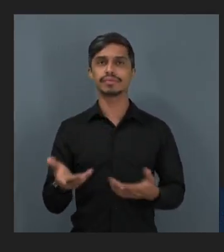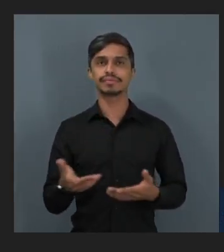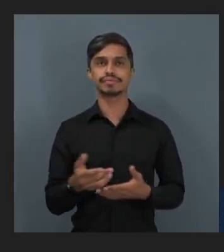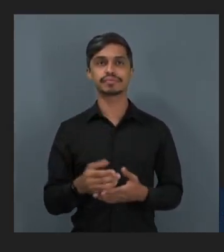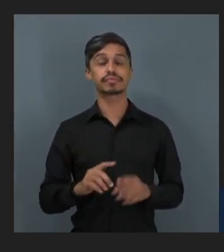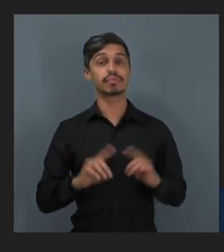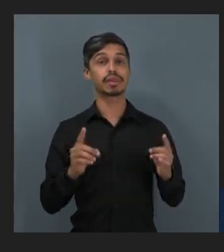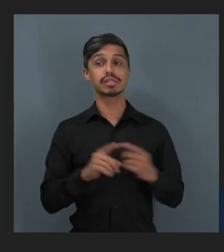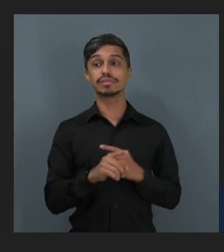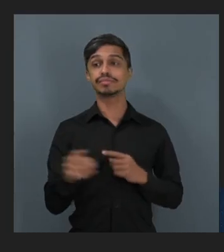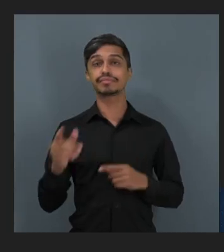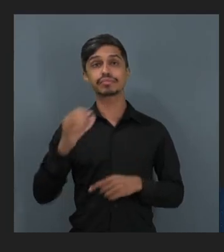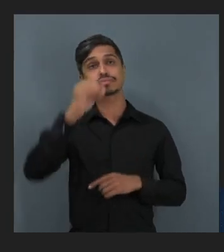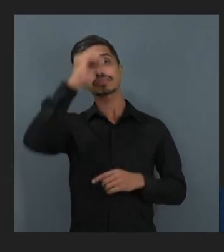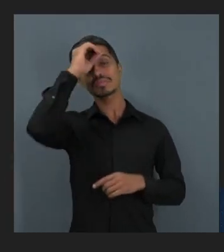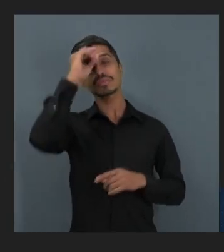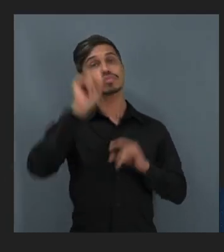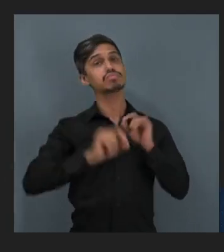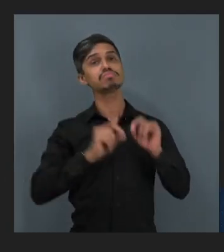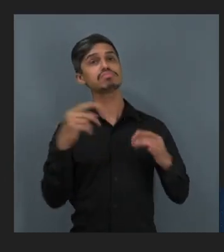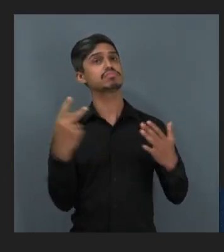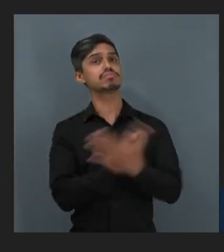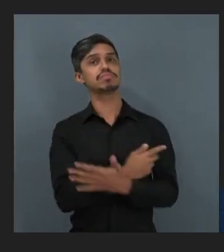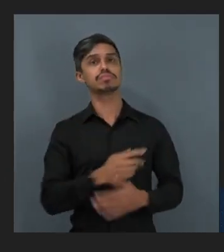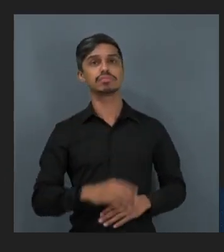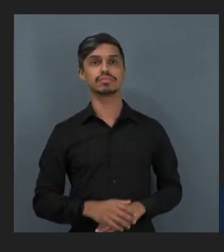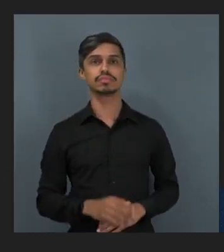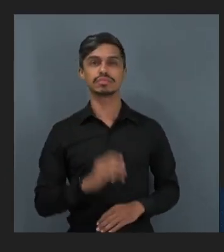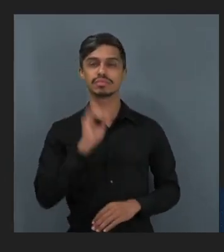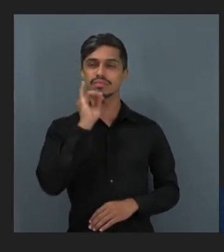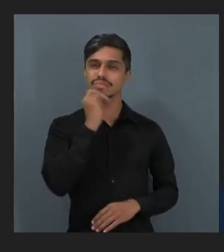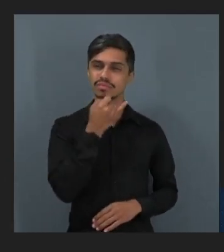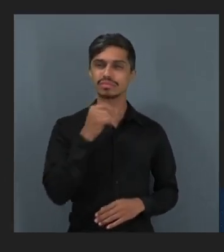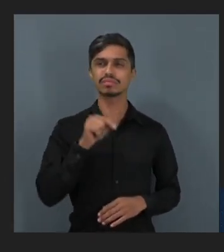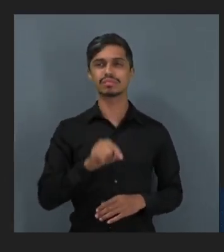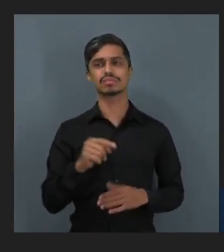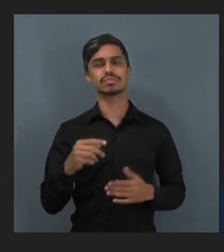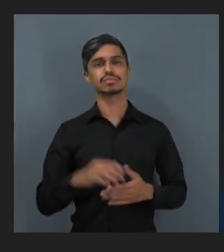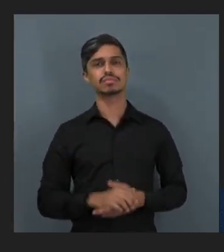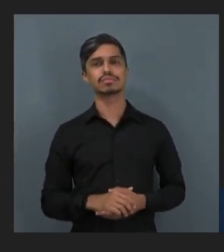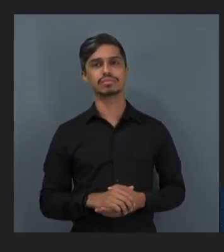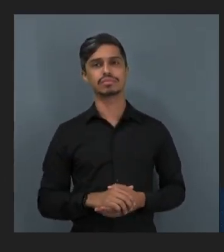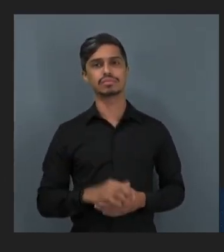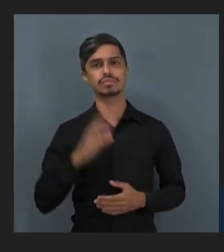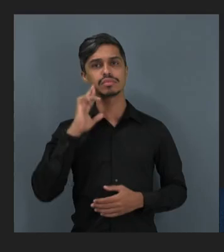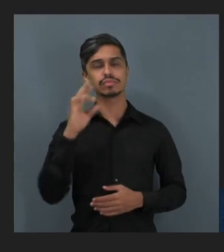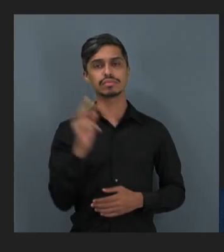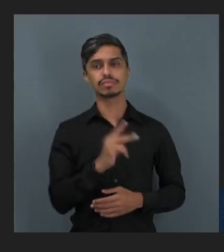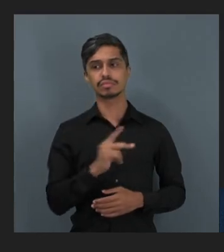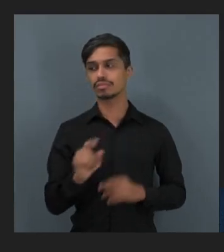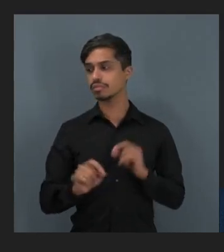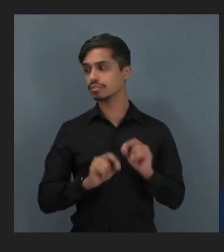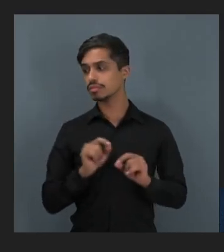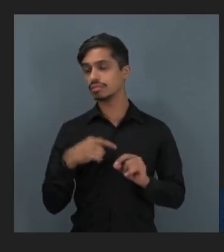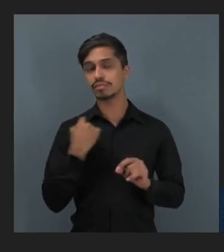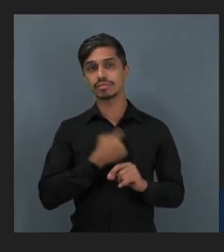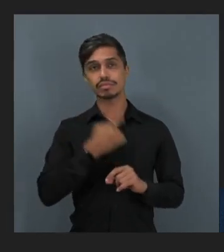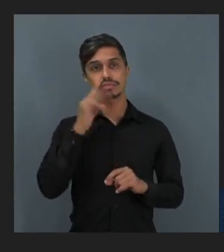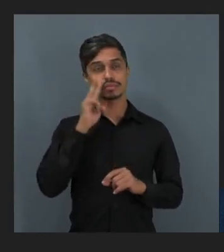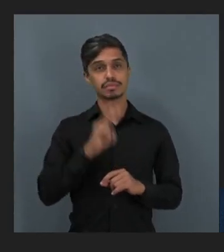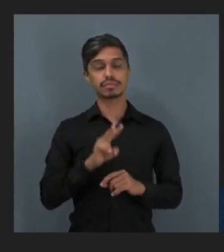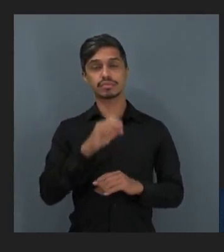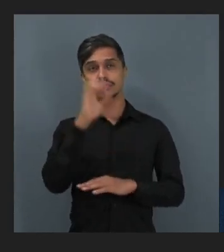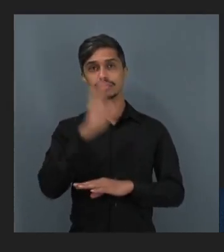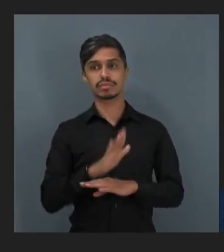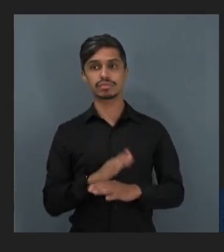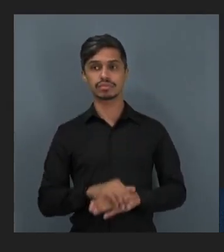o que aconteceu. É muito triste isso, senhor presidente. O que a gente está vendo no Brasil, em